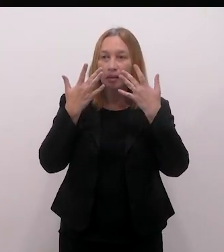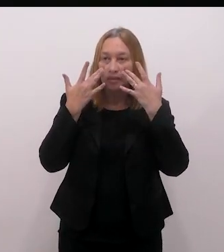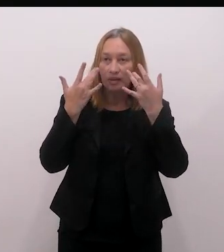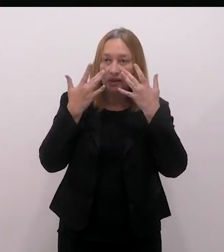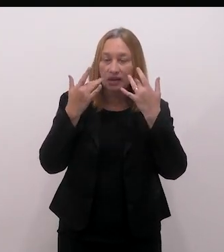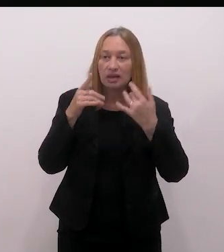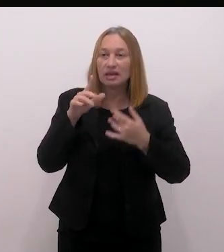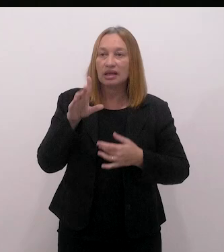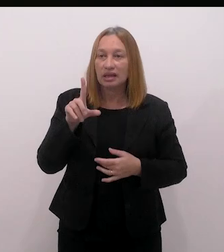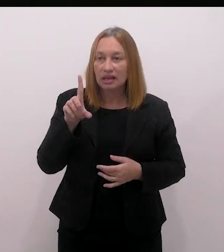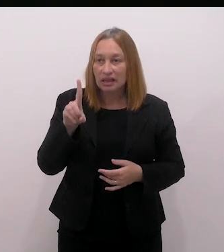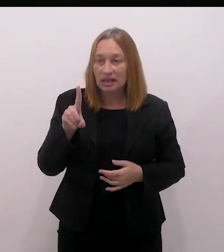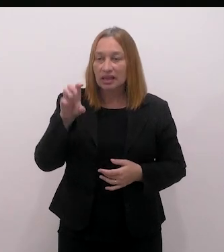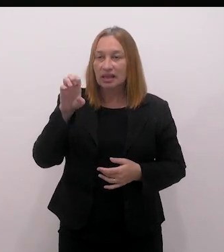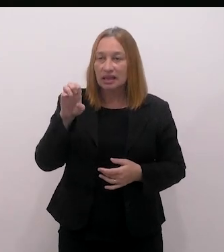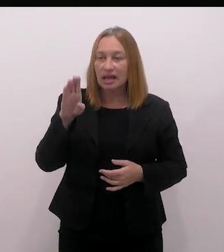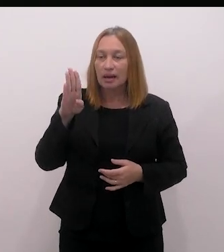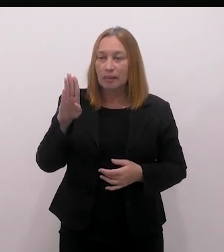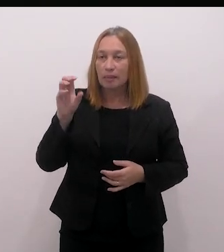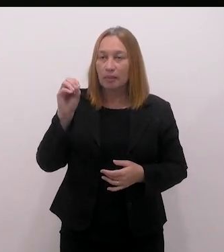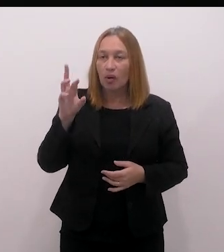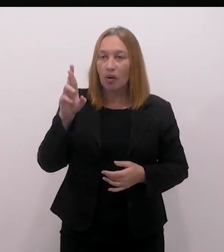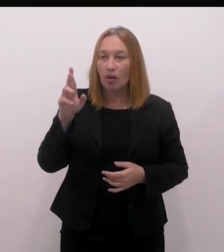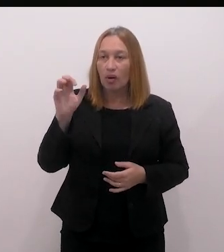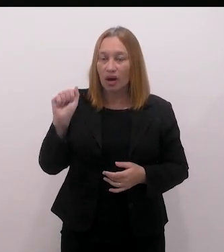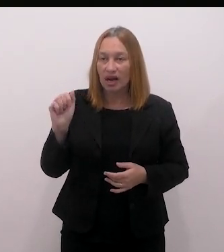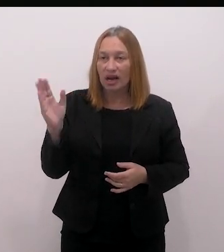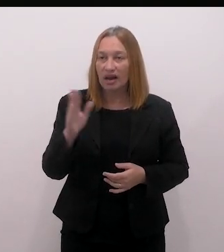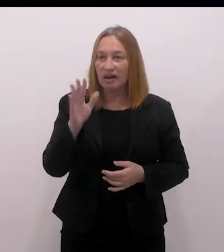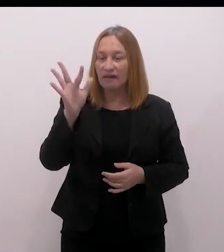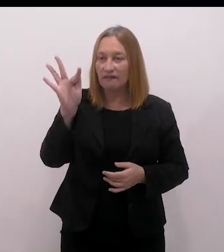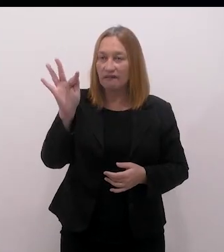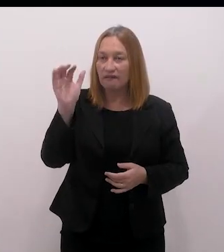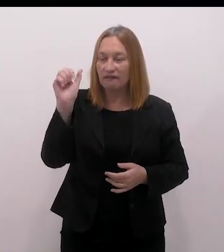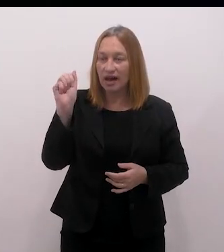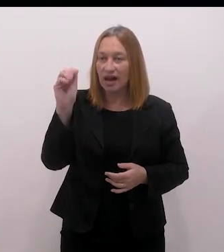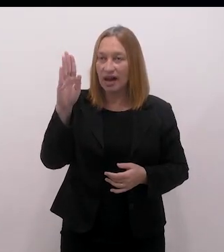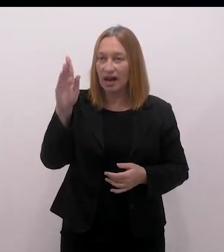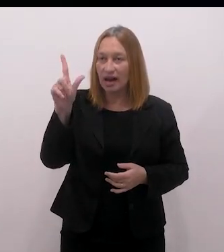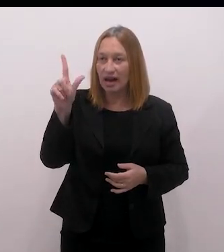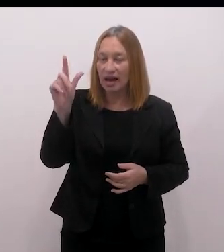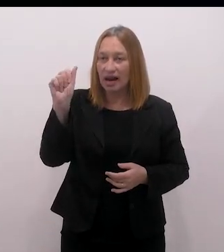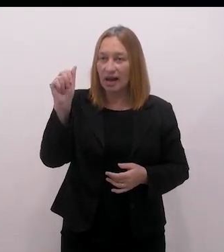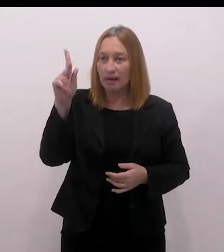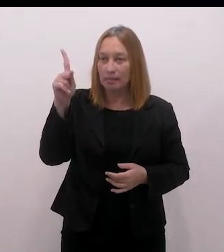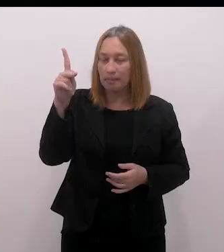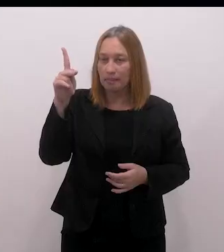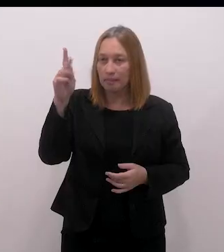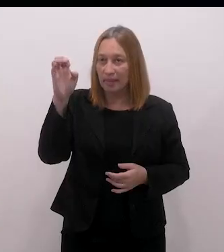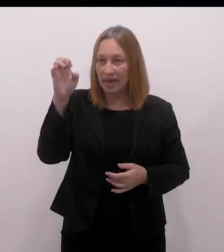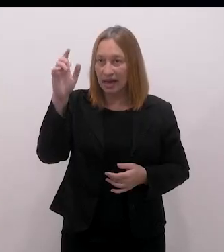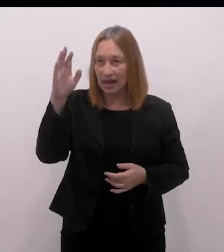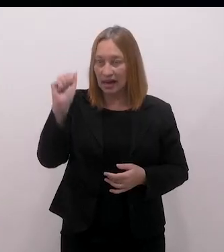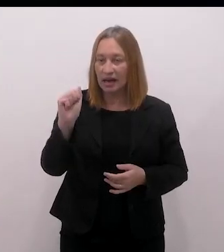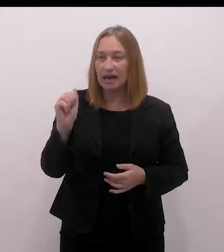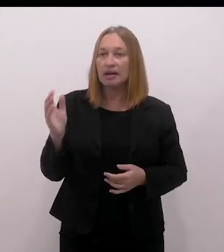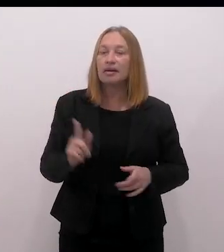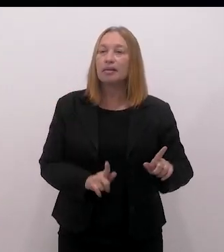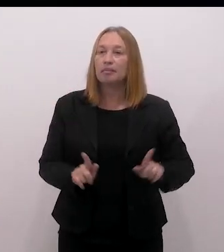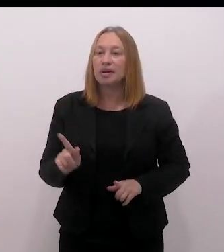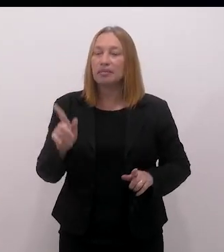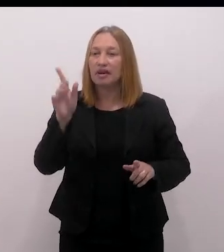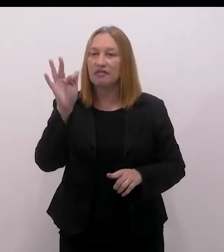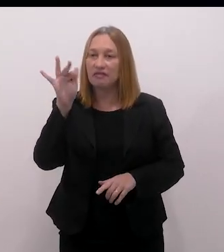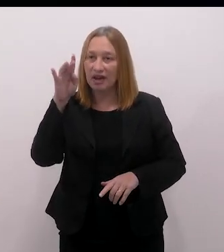Débora Falabella, a Prima Fati, que maravilhoso espetáculo, também fala sobre questão de relacionamento